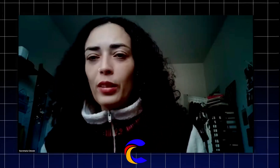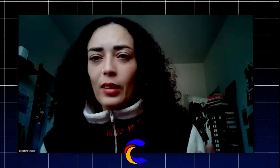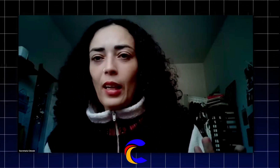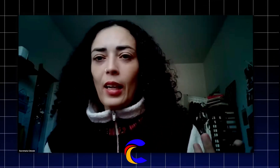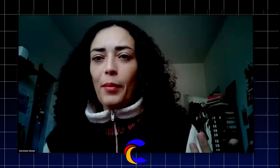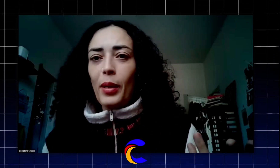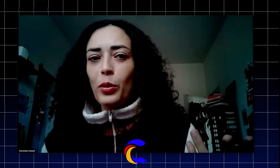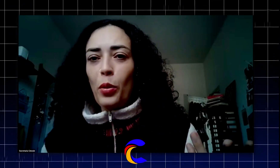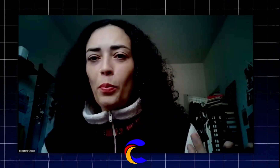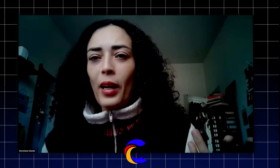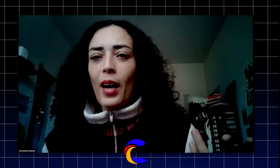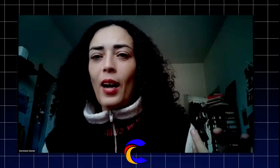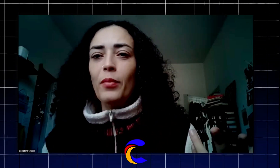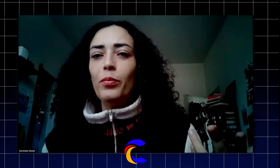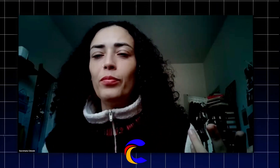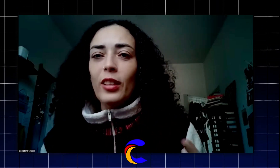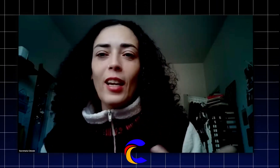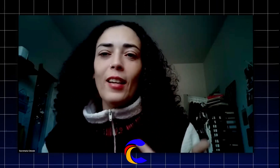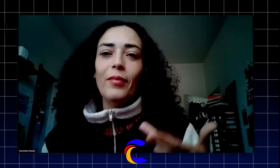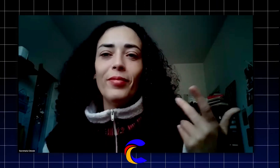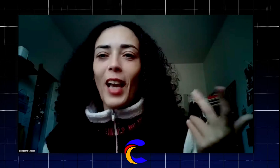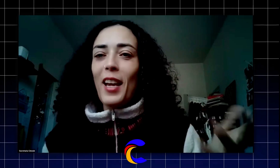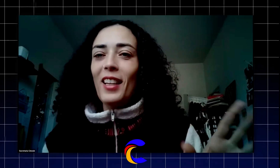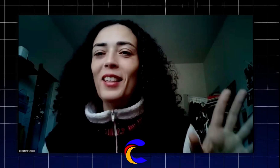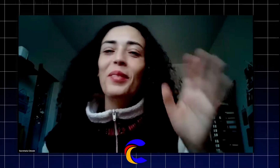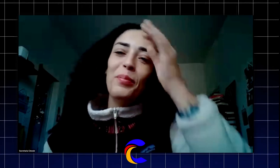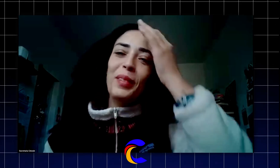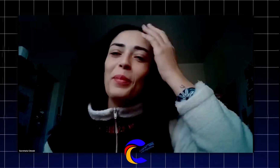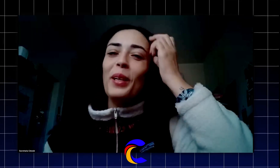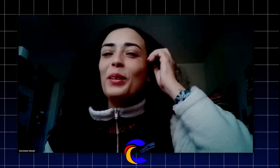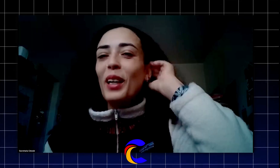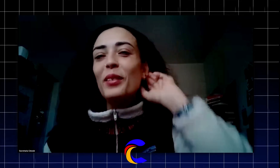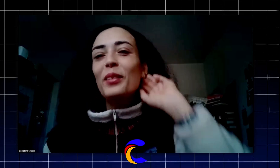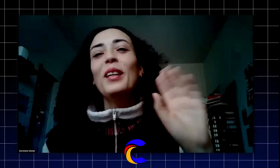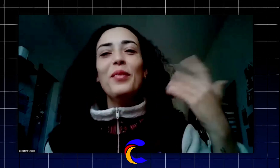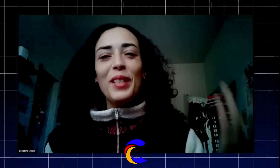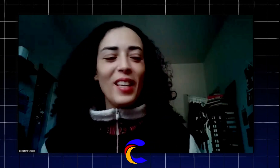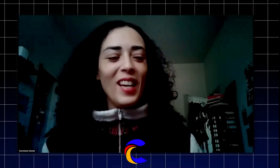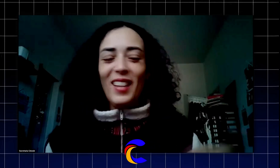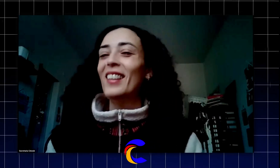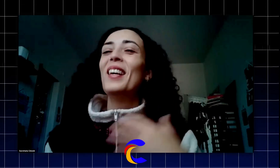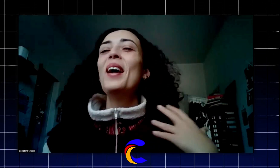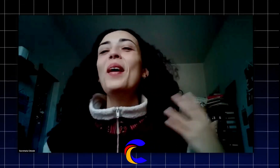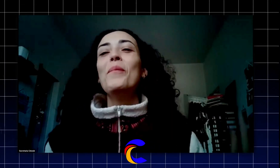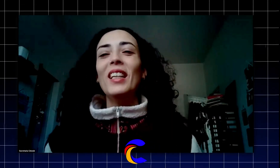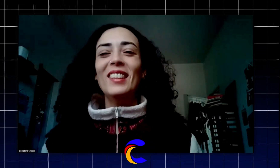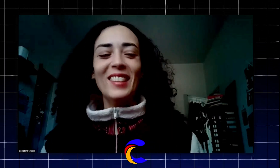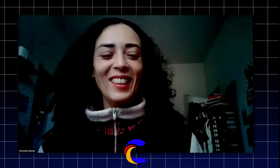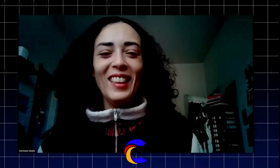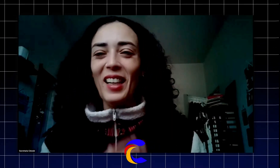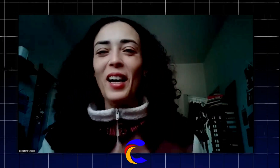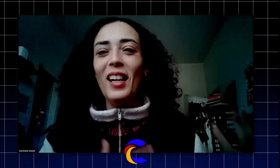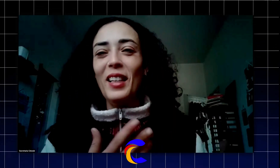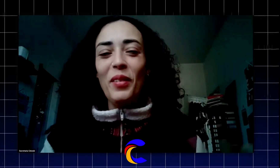depois passou para você, aí eu até brinco e falo VC,